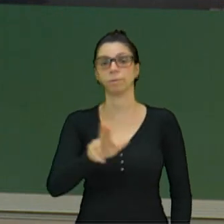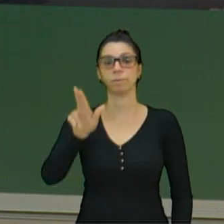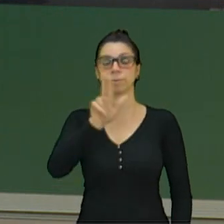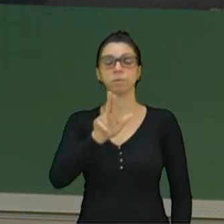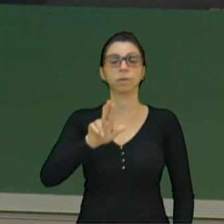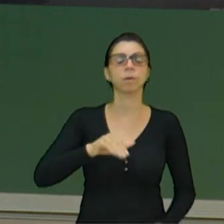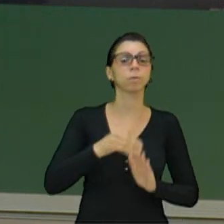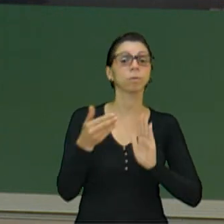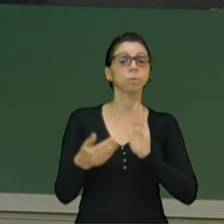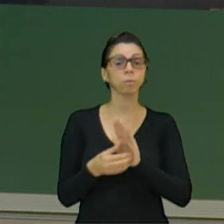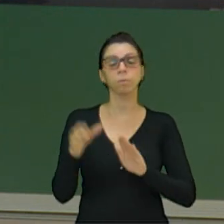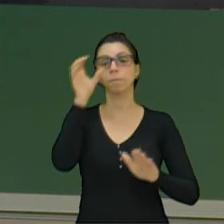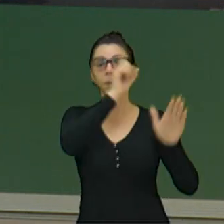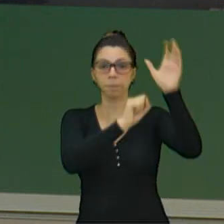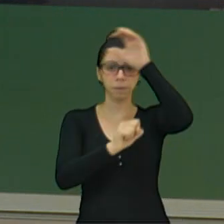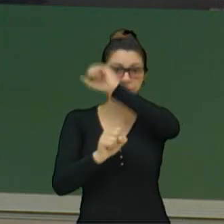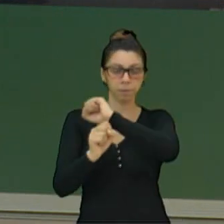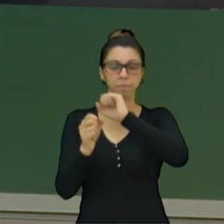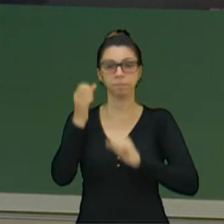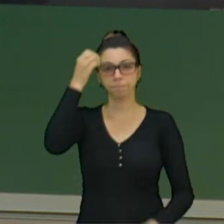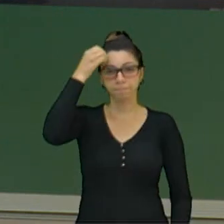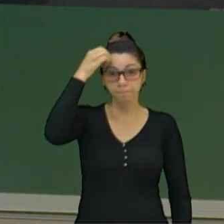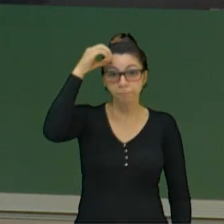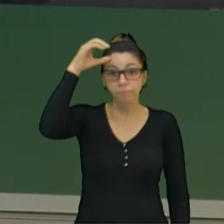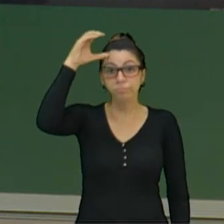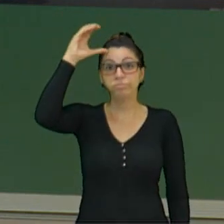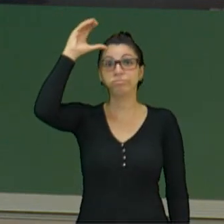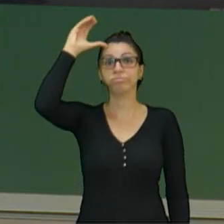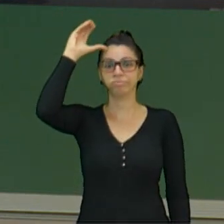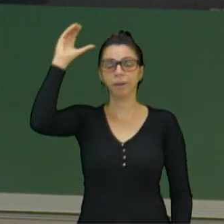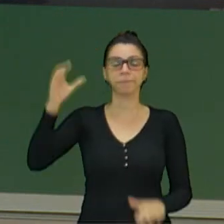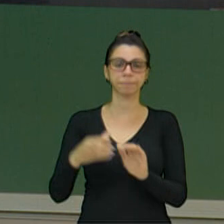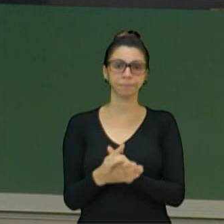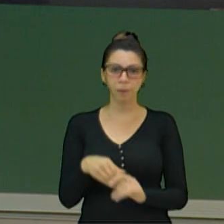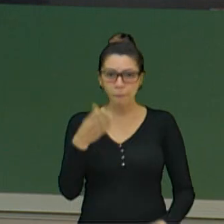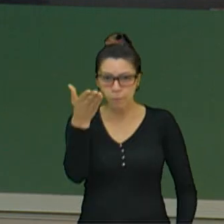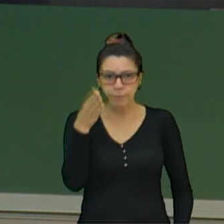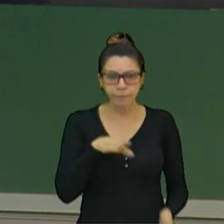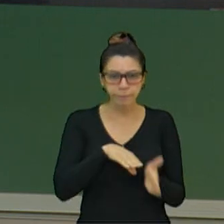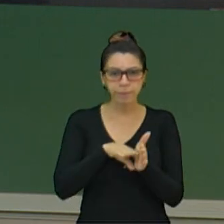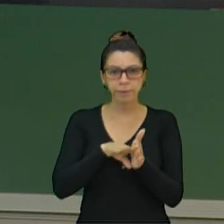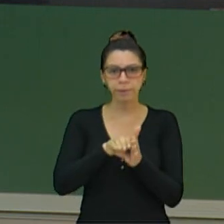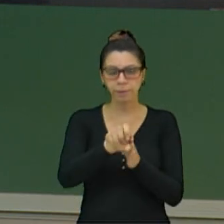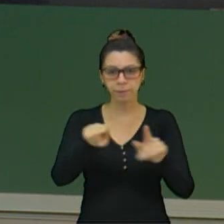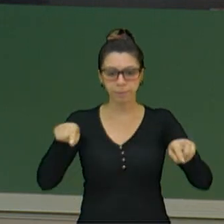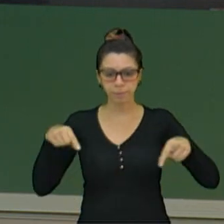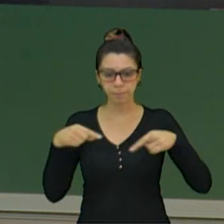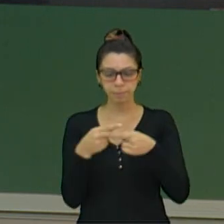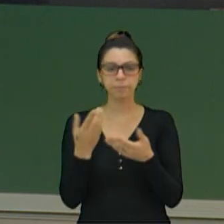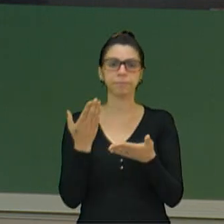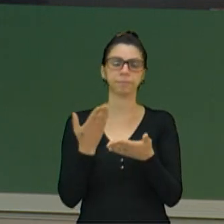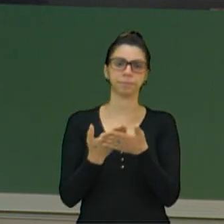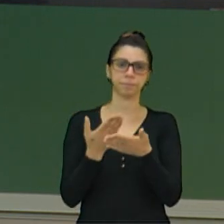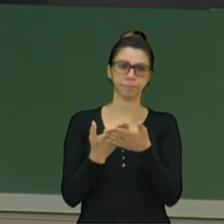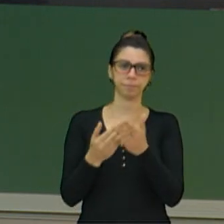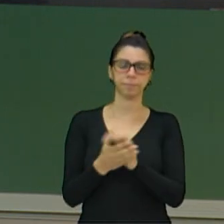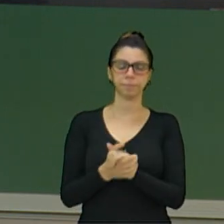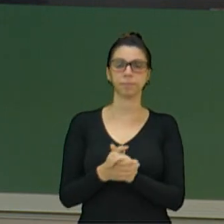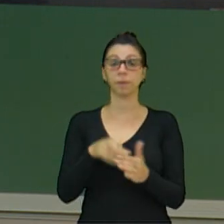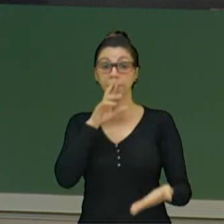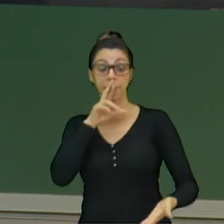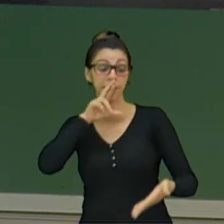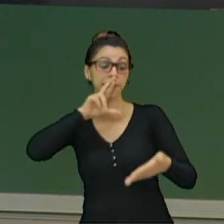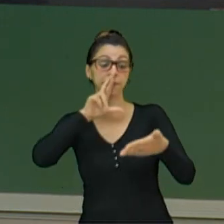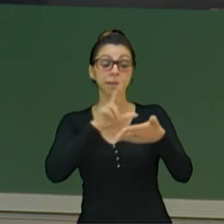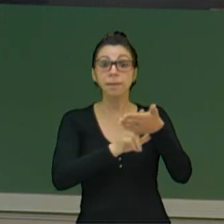isso para poder aprender cada vez mais. Se você tem acesso aos aplicativos, entre lá na aula de hoje e